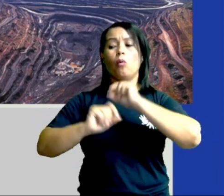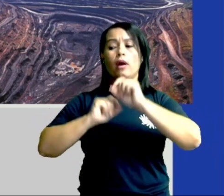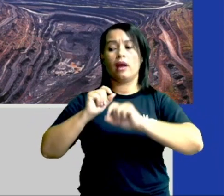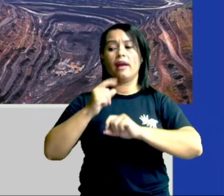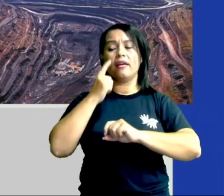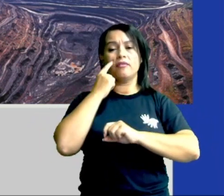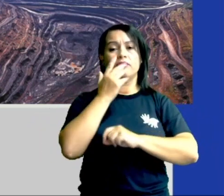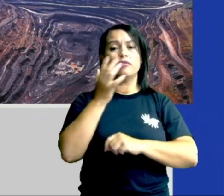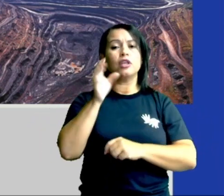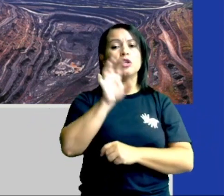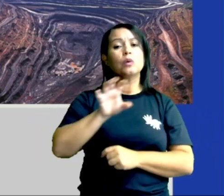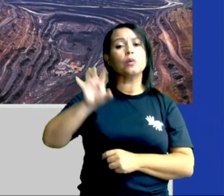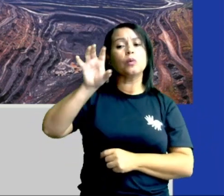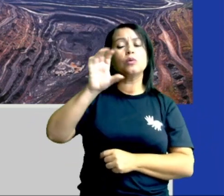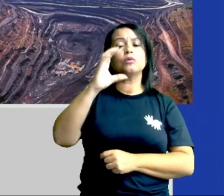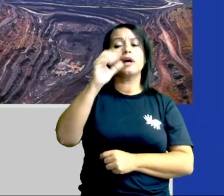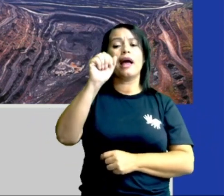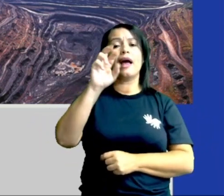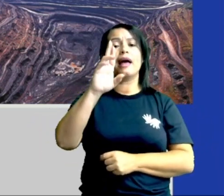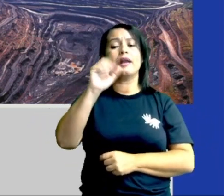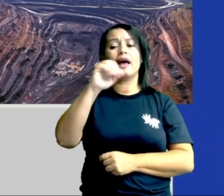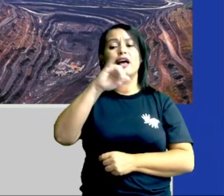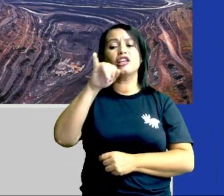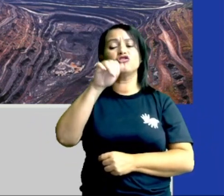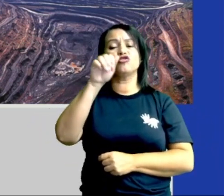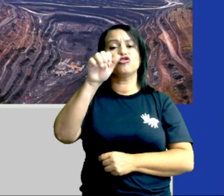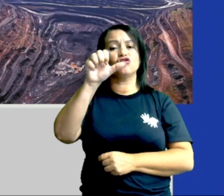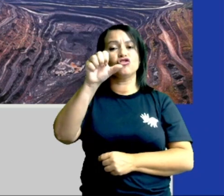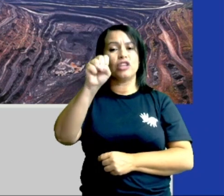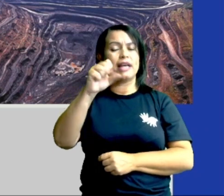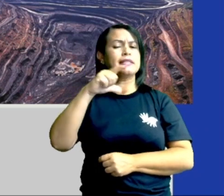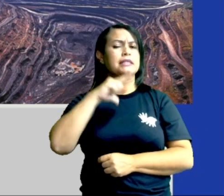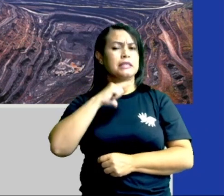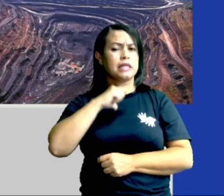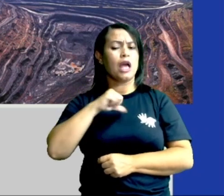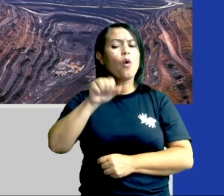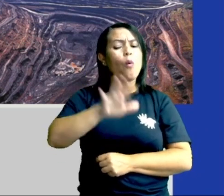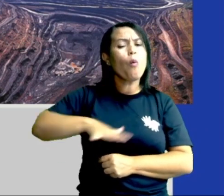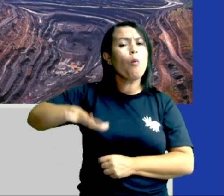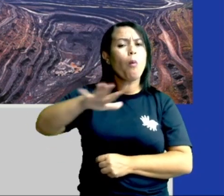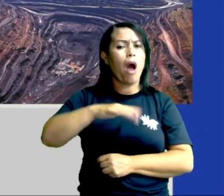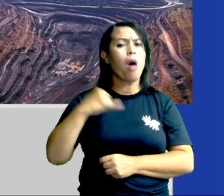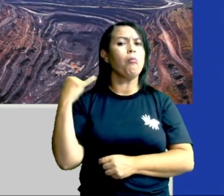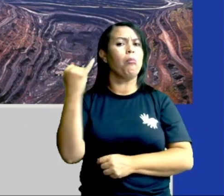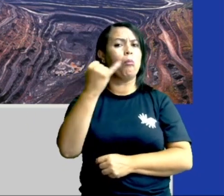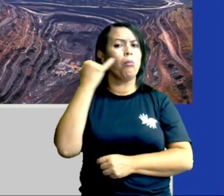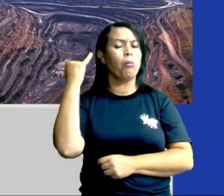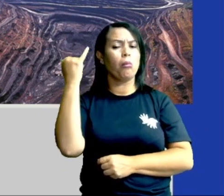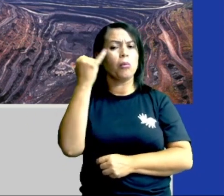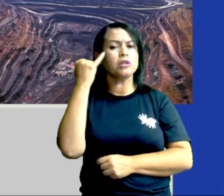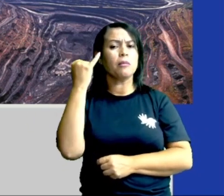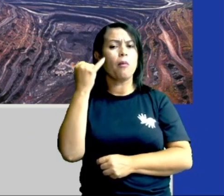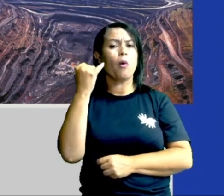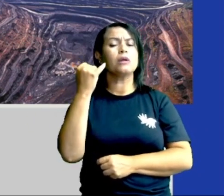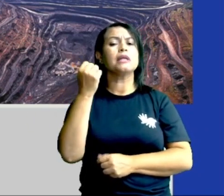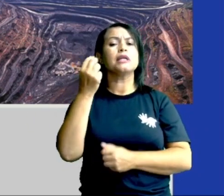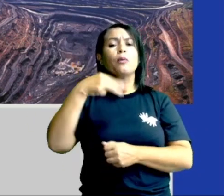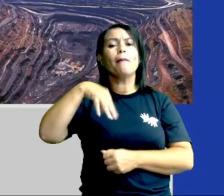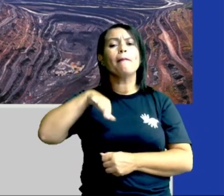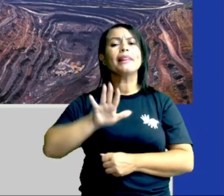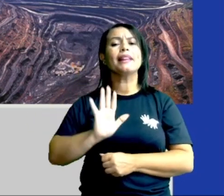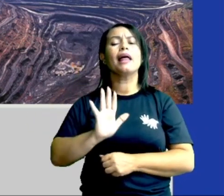nessa região Carajás é onde a gente tem uma área de produção mineral muito importante do nosso